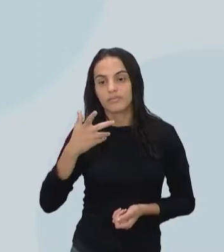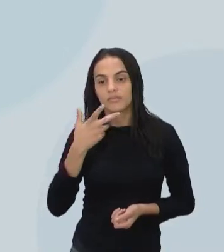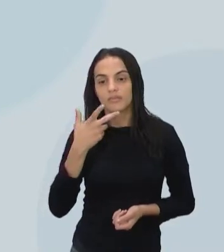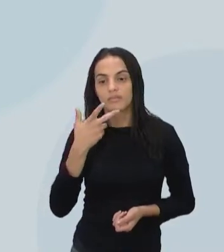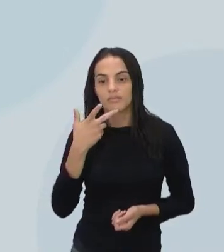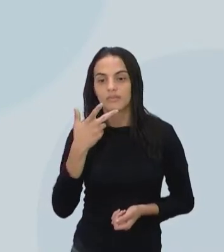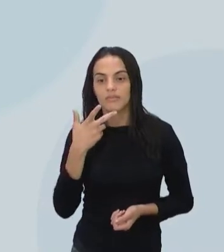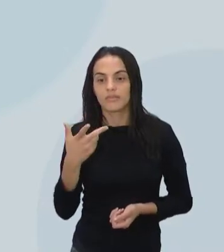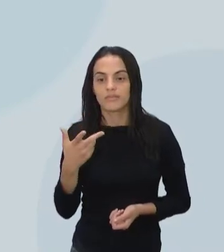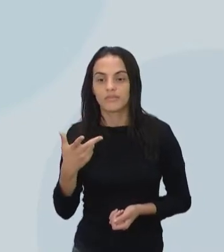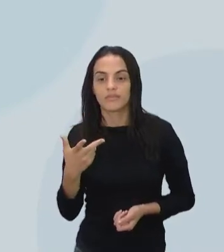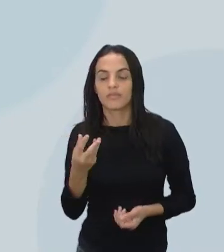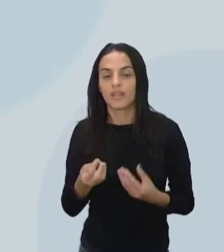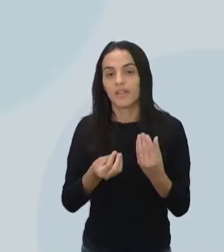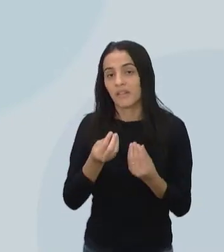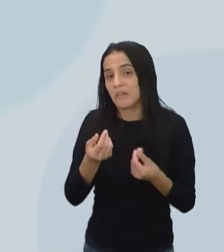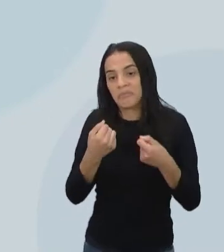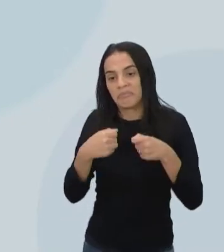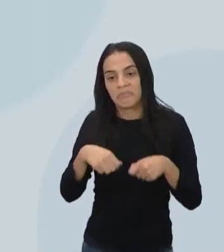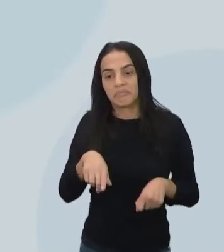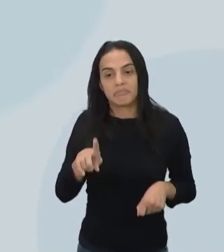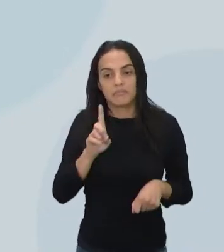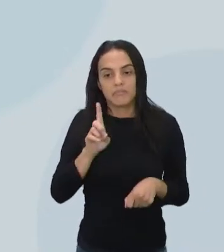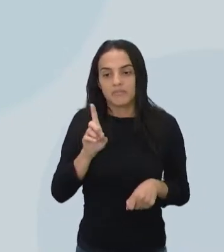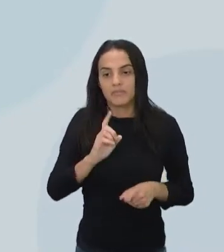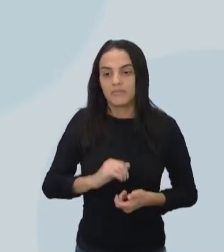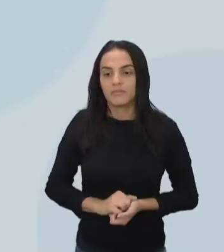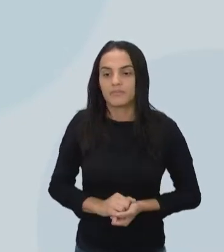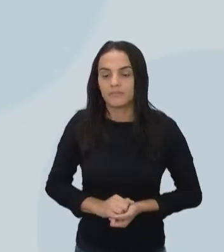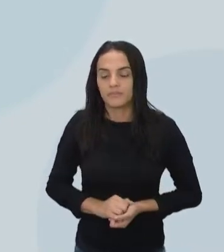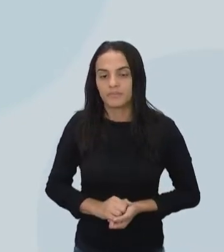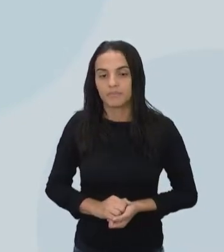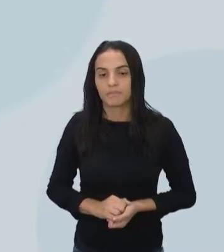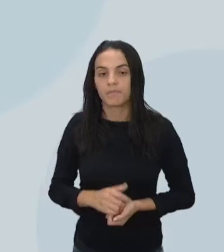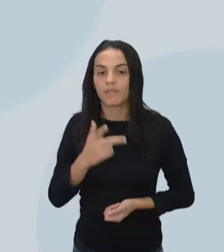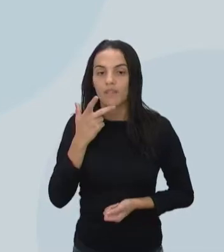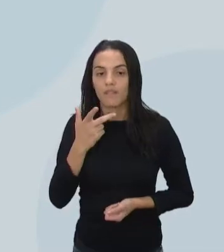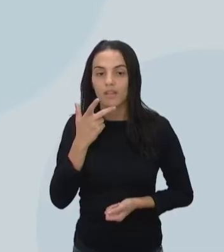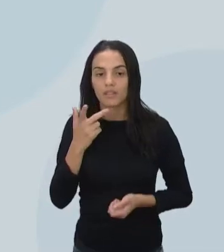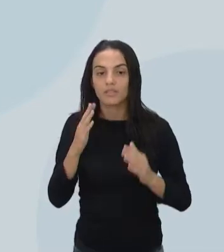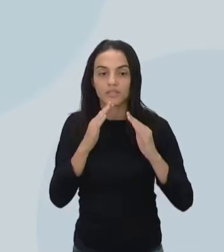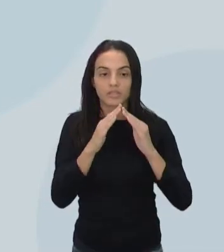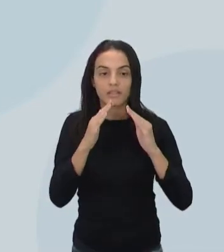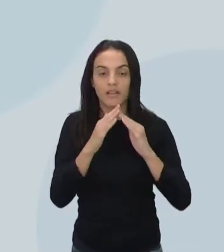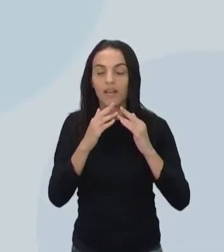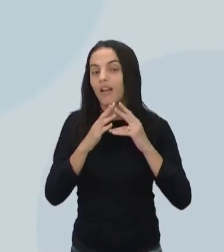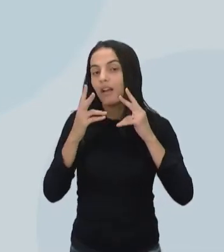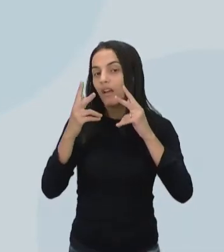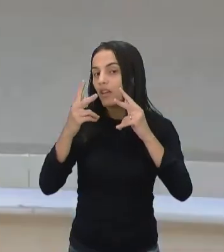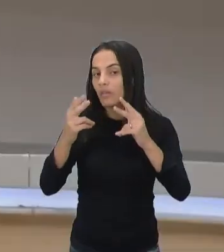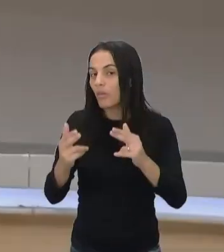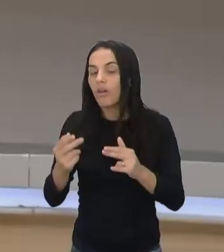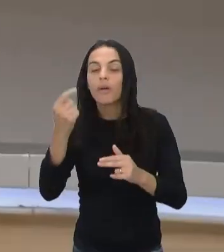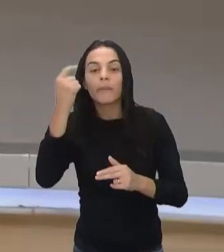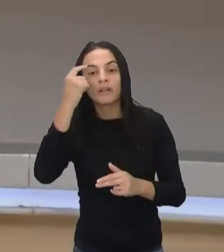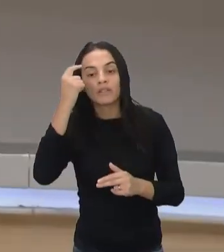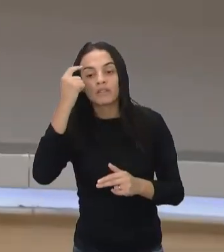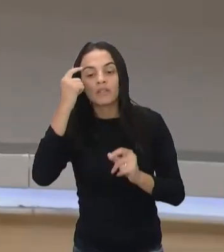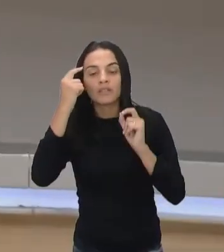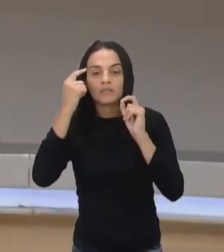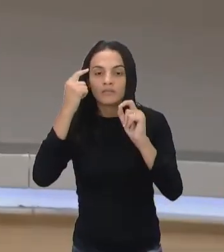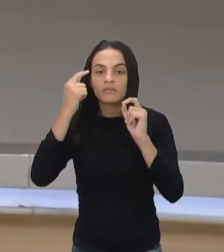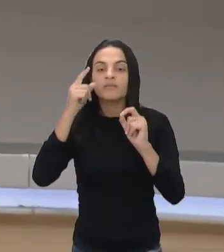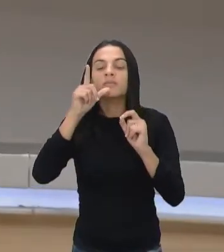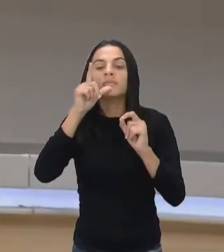é uma forma desnecessária de usar uma água de torneira. Falando de habitação, seria o mesmo raciocínio, então, por